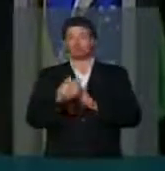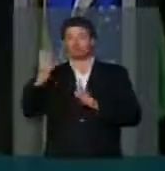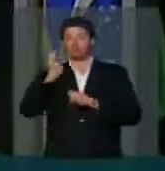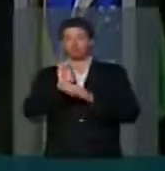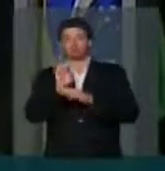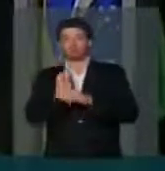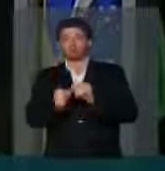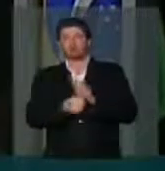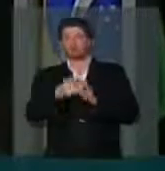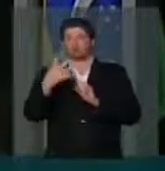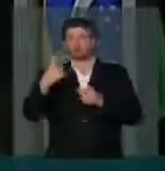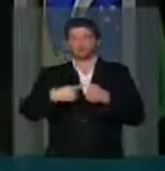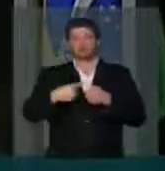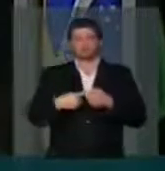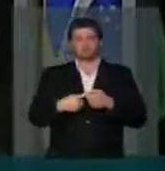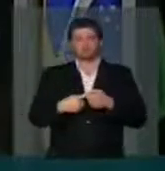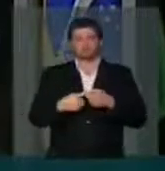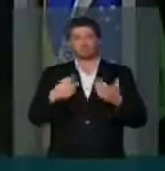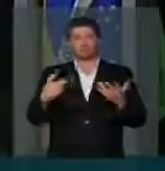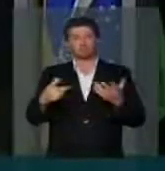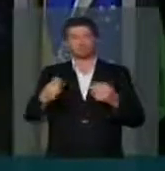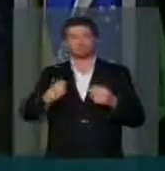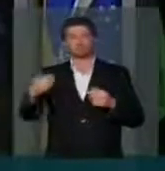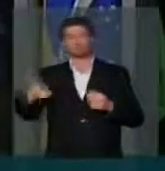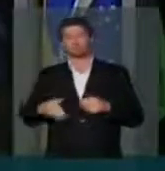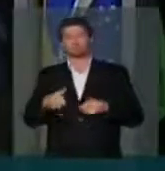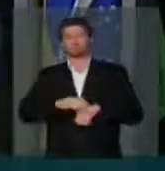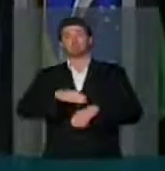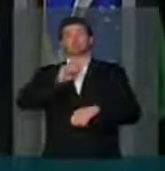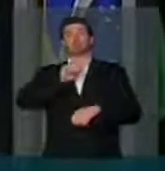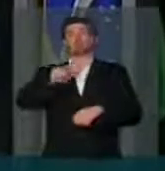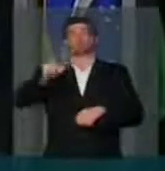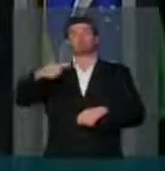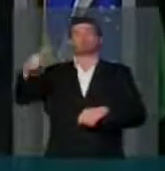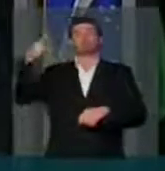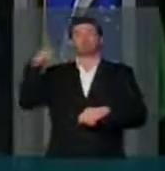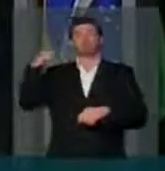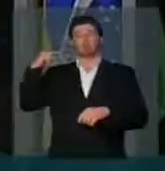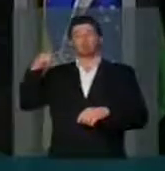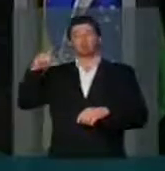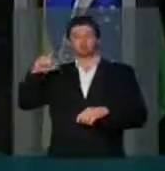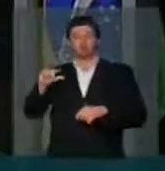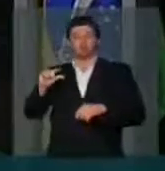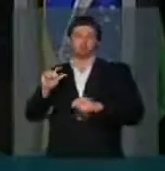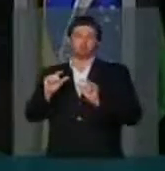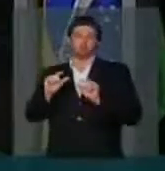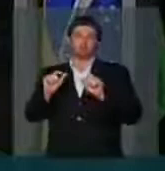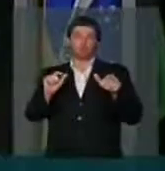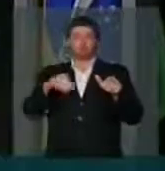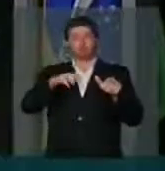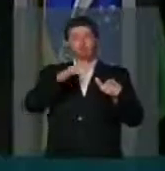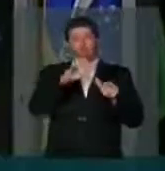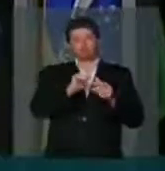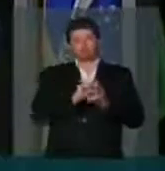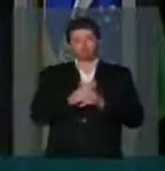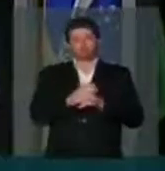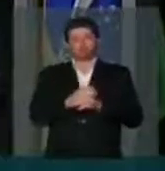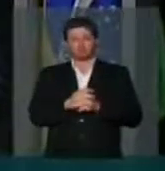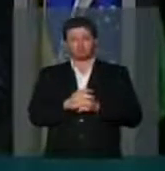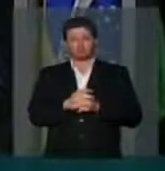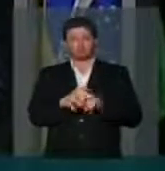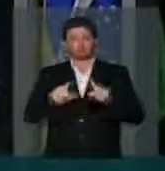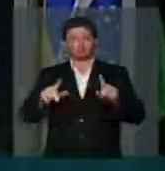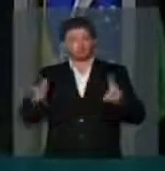estados, municípios, e participaram mais do que no último, um pouco menos do que o primeiro, que foi em março. Mas